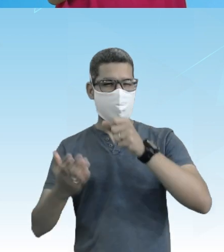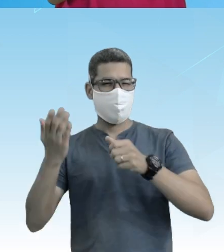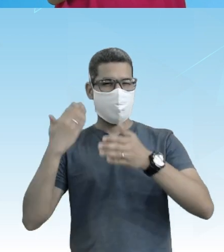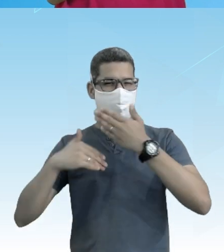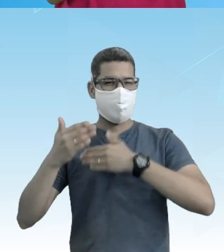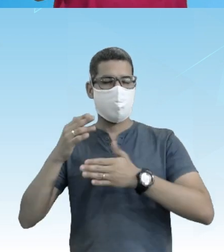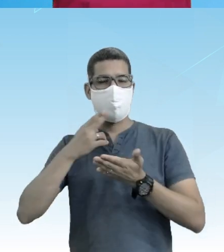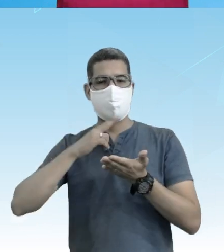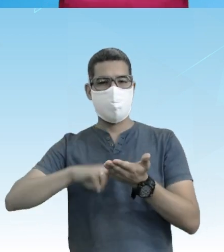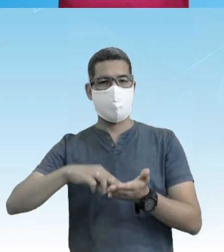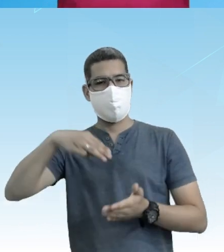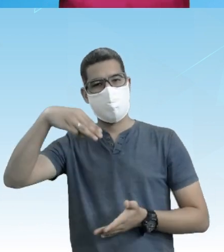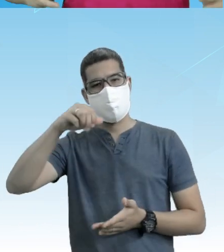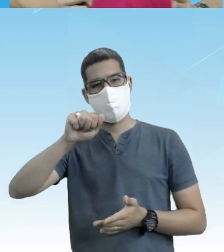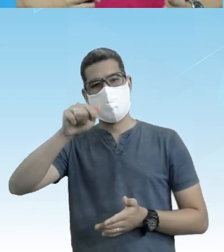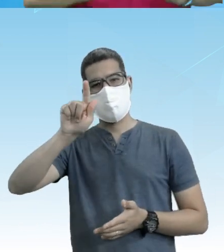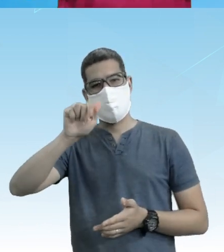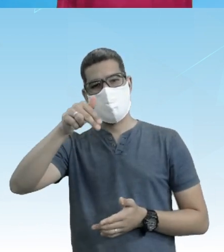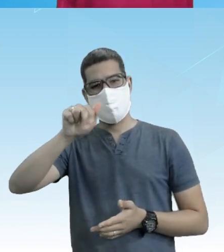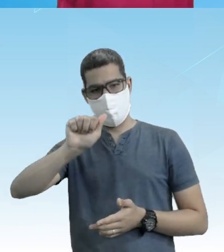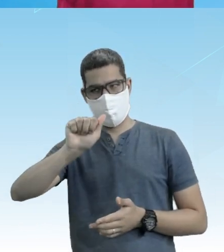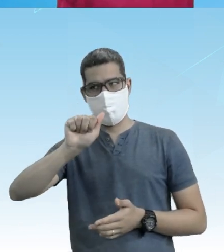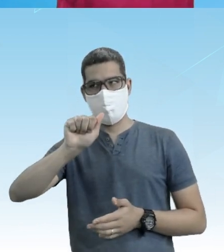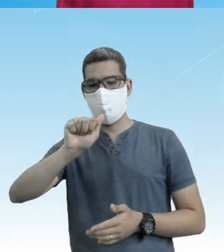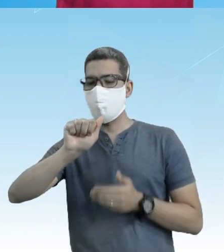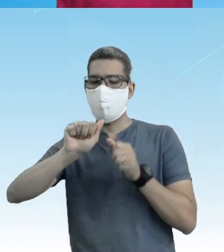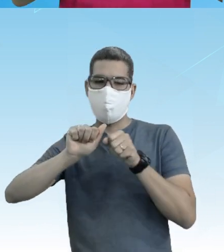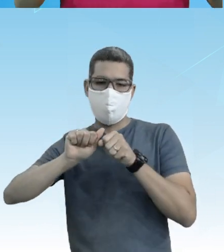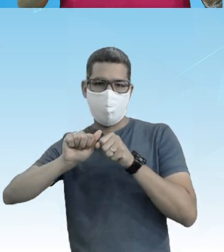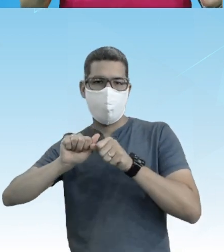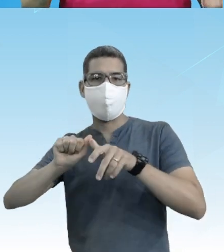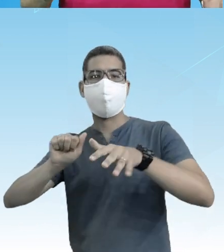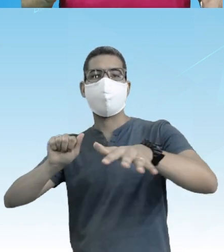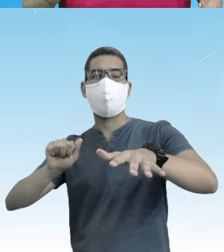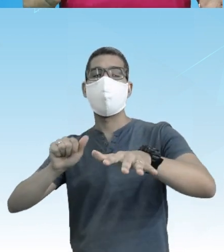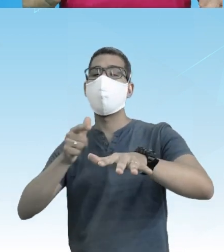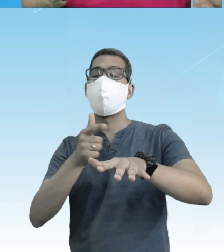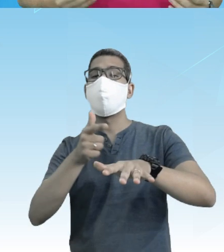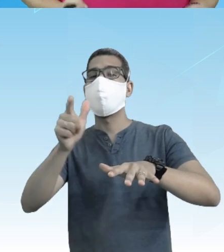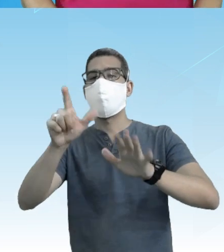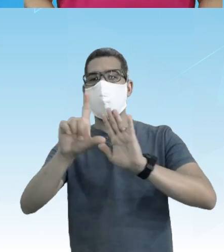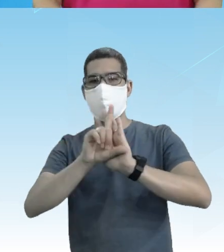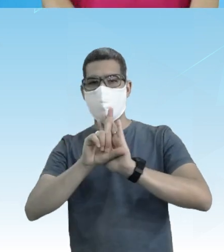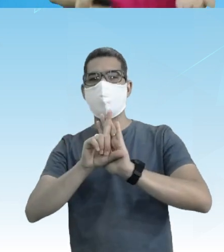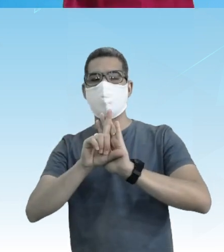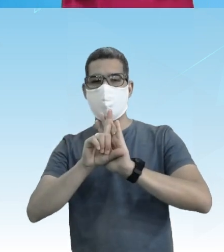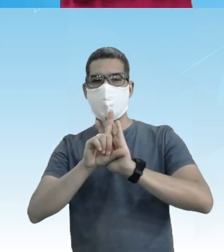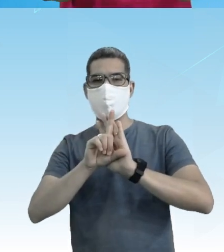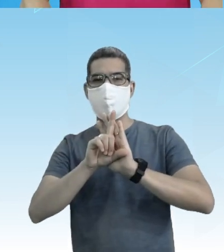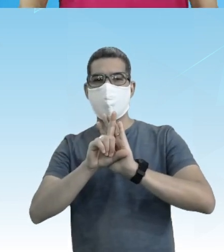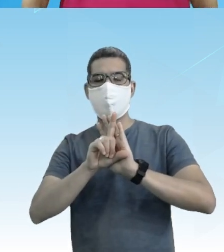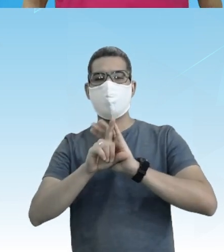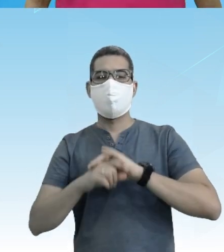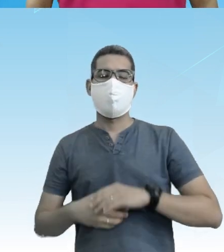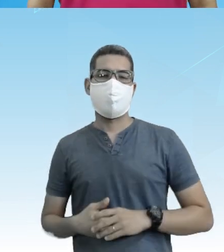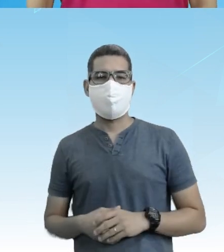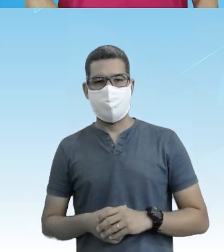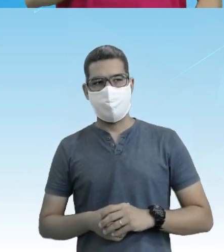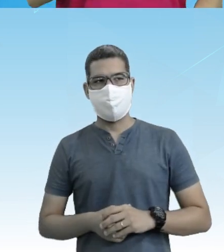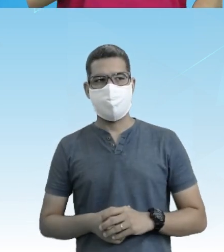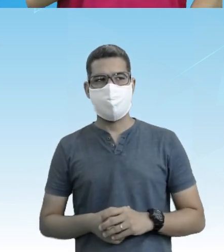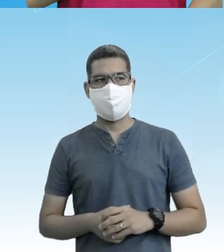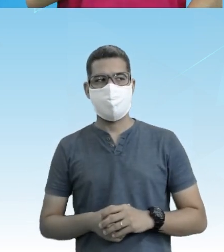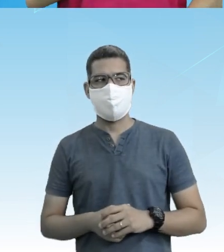Constituição Brasileira, e saber que dela emanam outras leis, que vêm dela. Então vejam